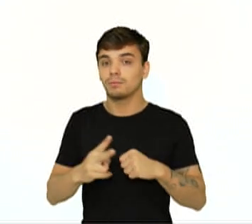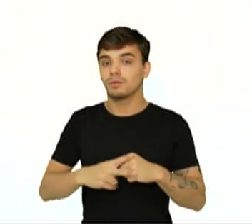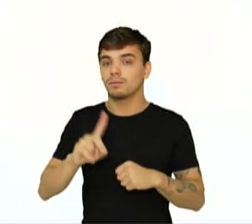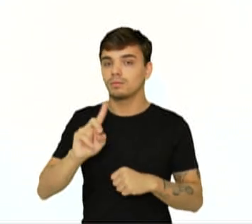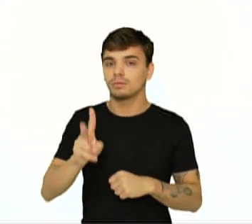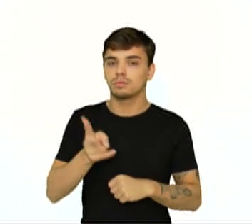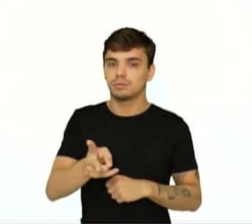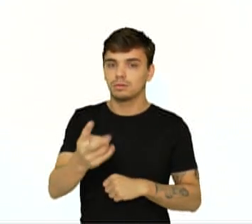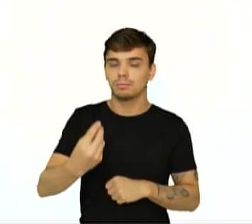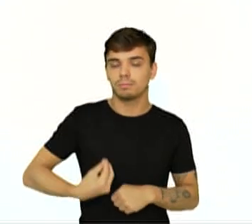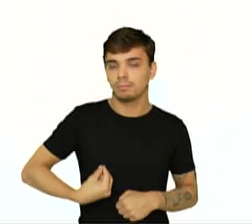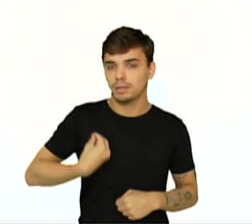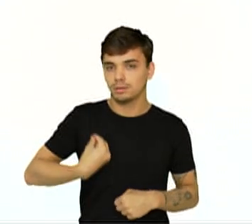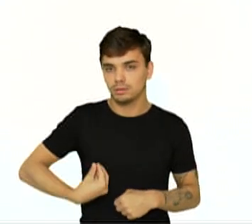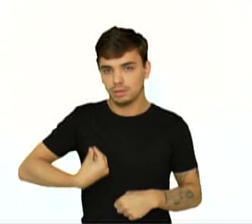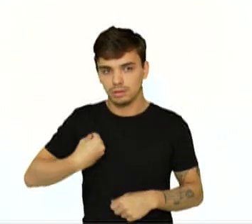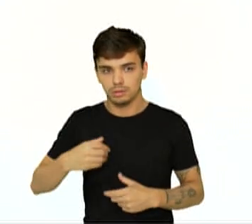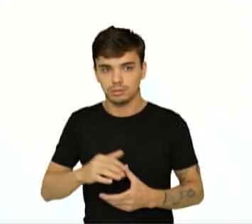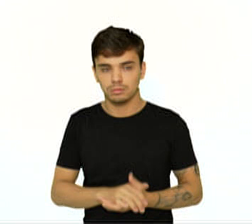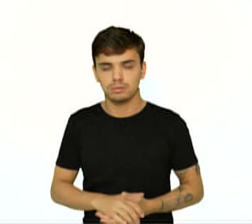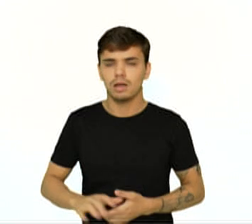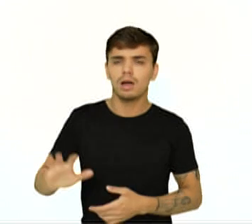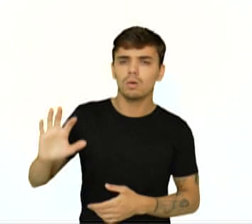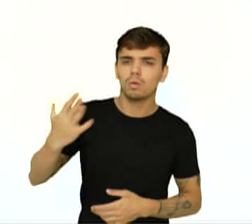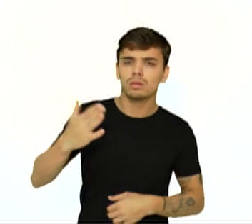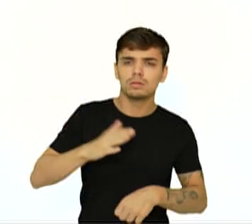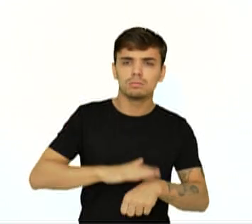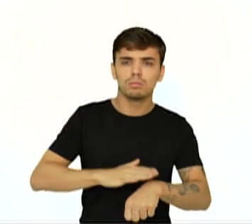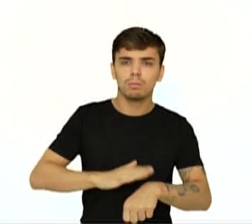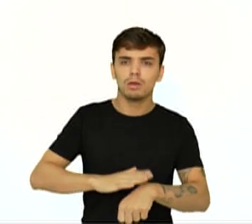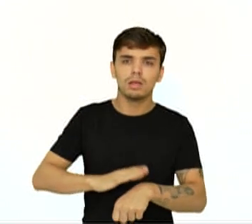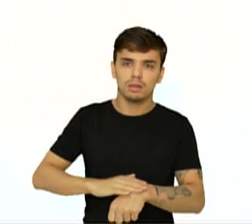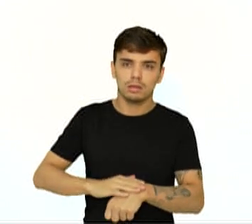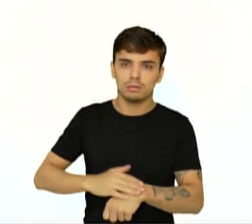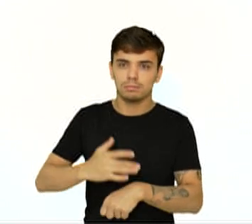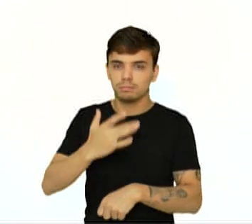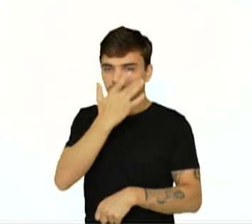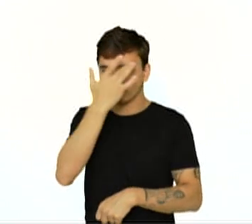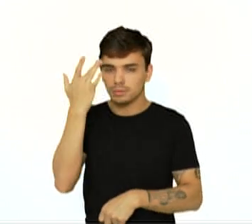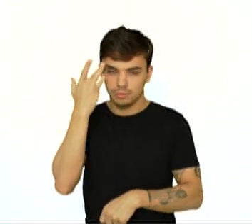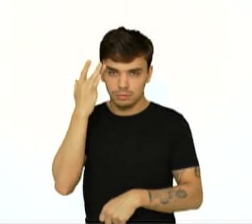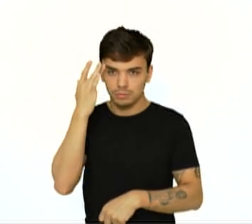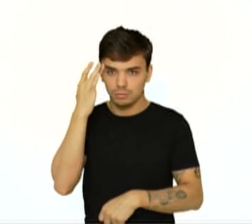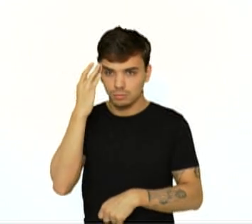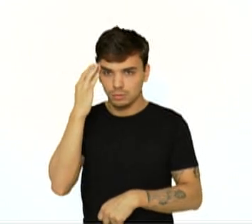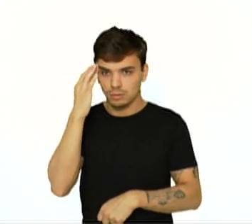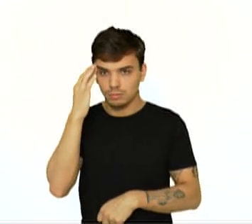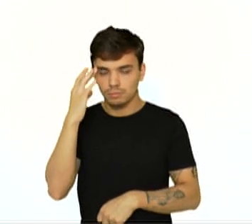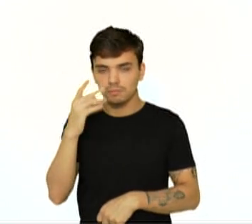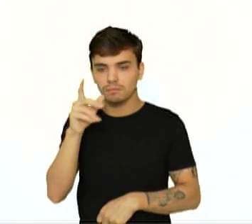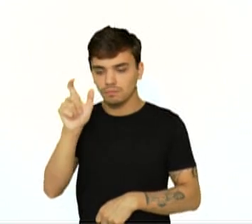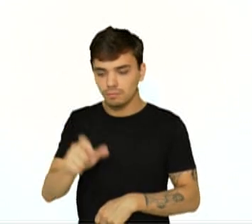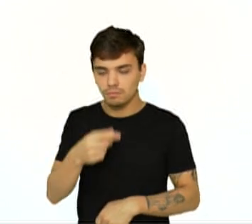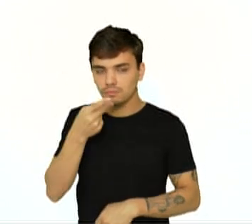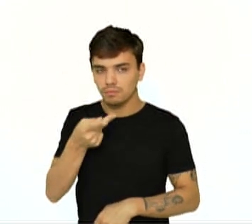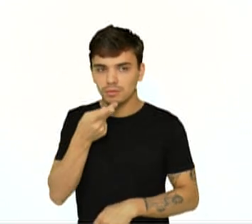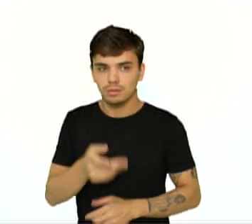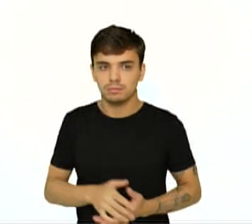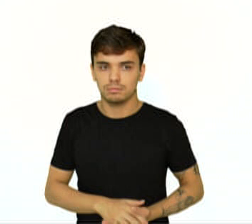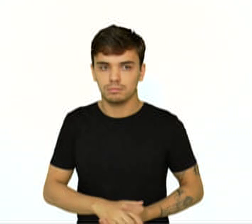sendo falados, né? Acontecem na hora que a personagem fala, né? Poder,